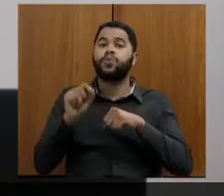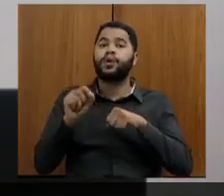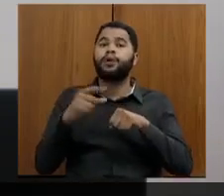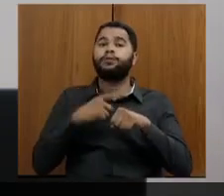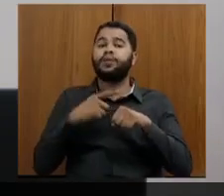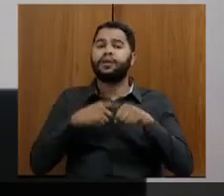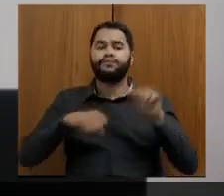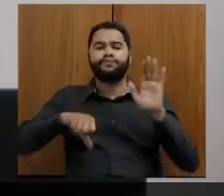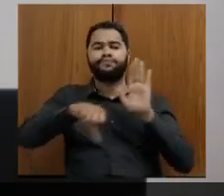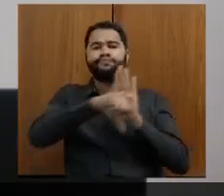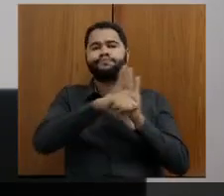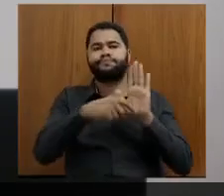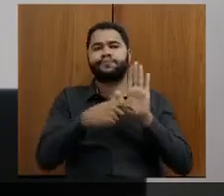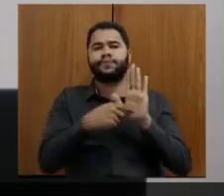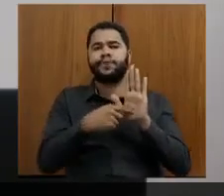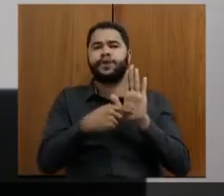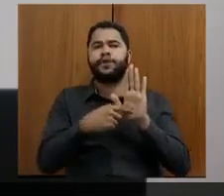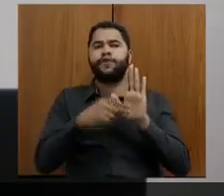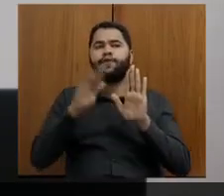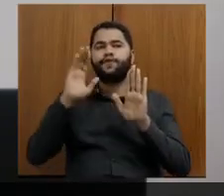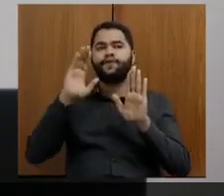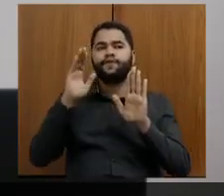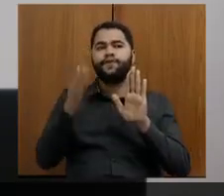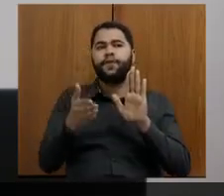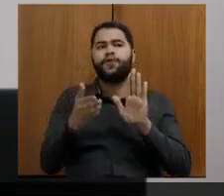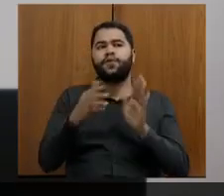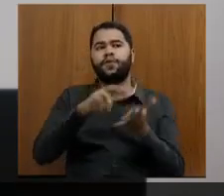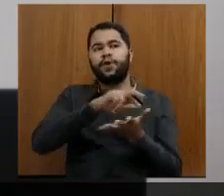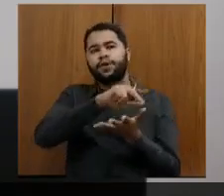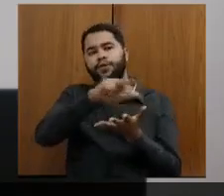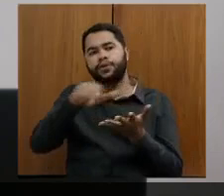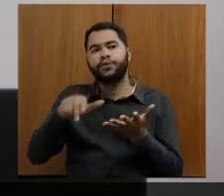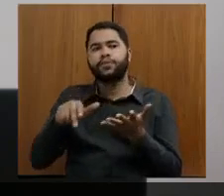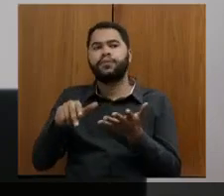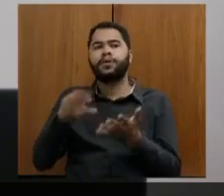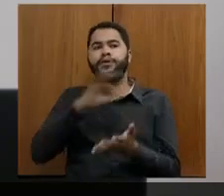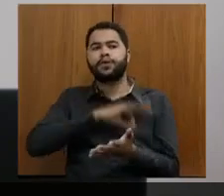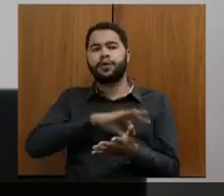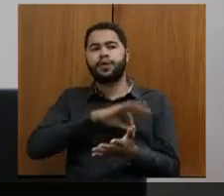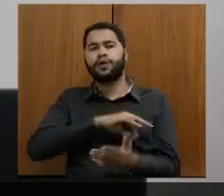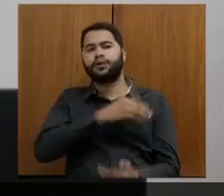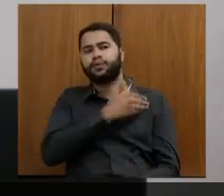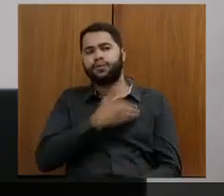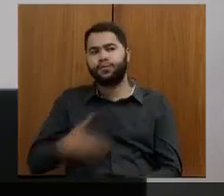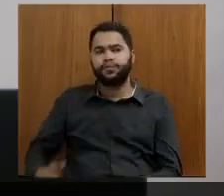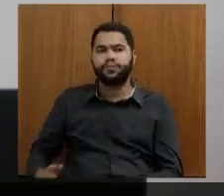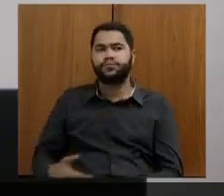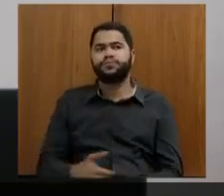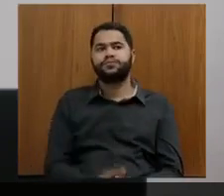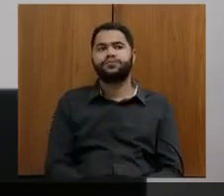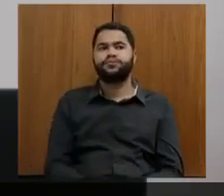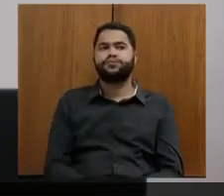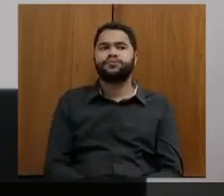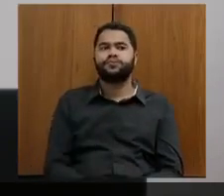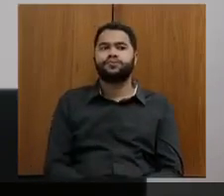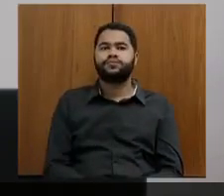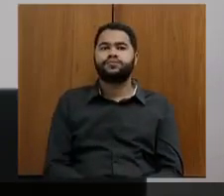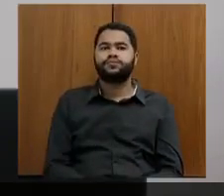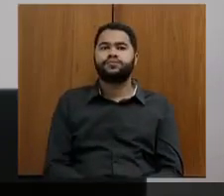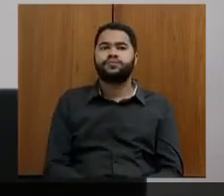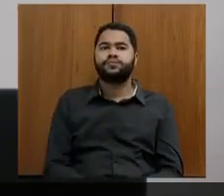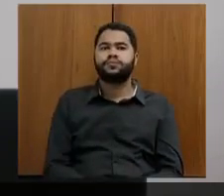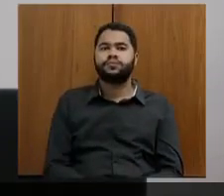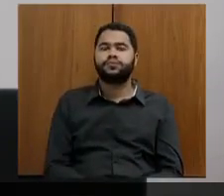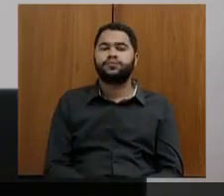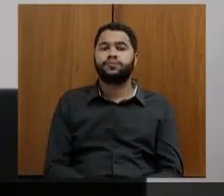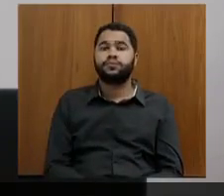constitui crime dar a destinação diversas as vendas poucas daquelas previstas em lei por fim o comandante